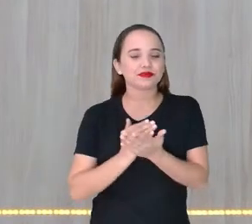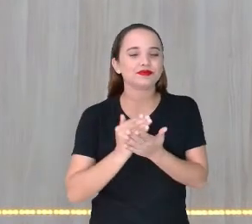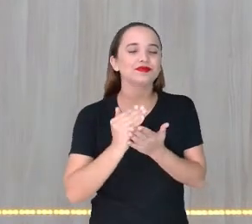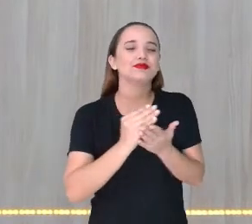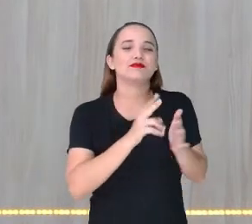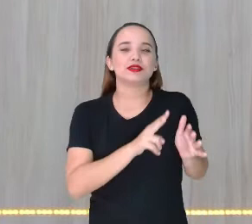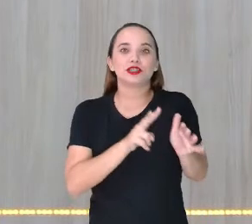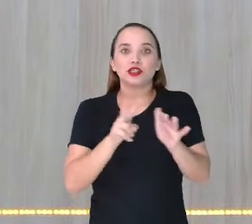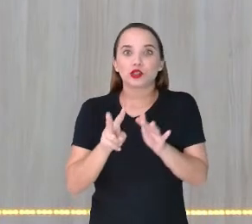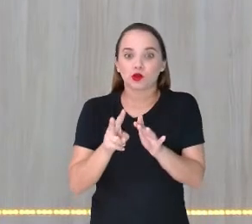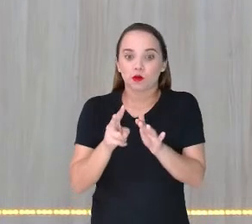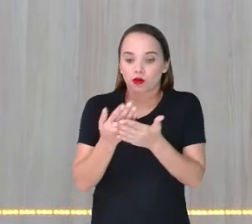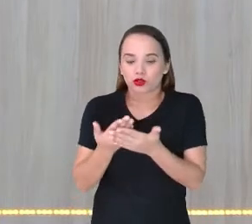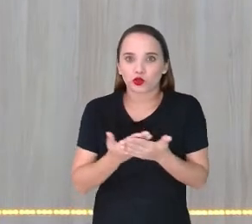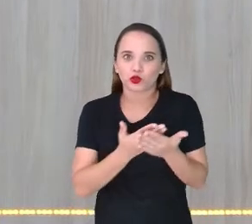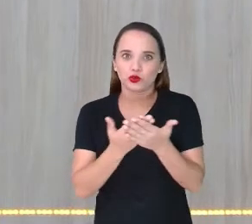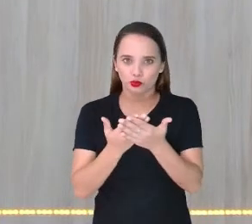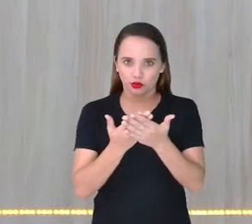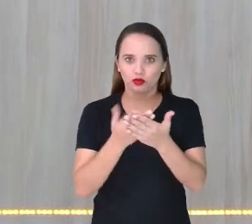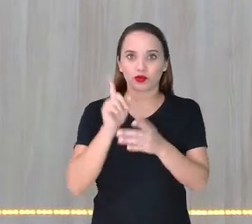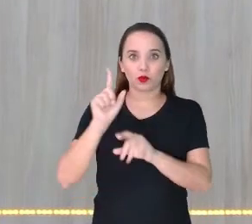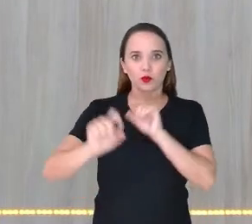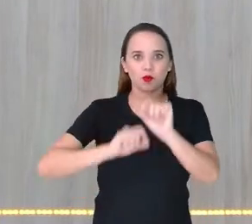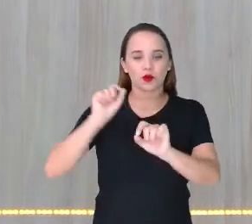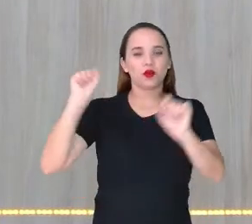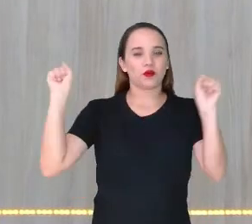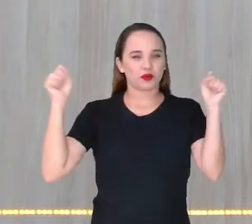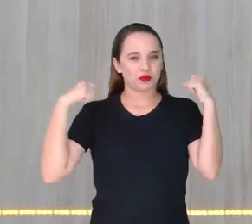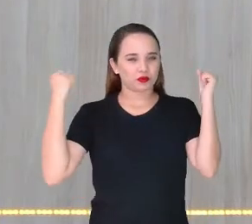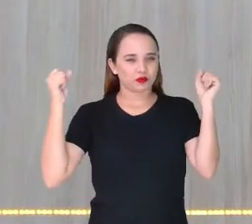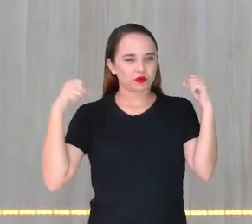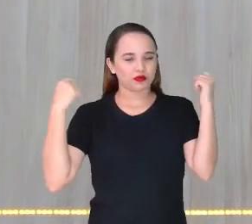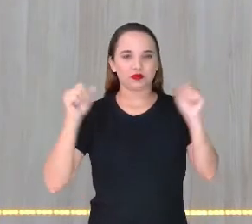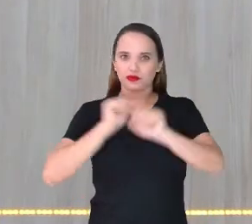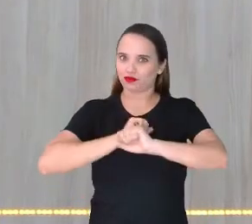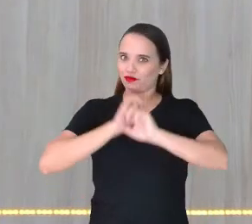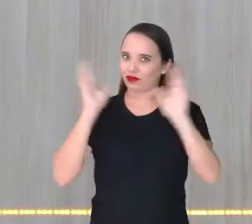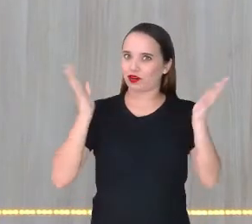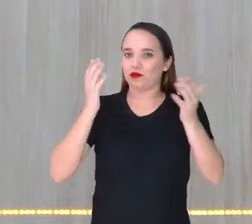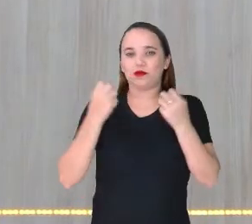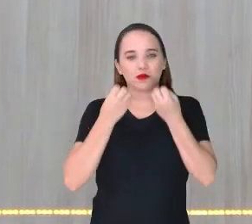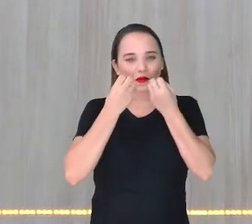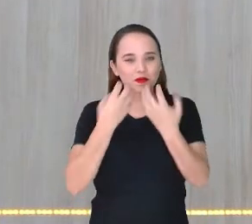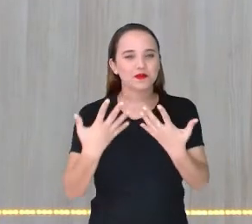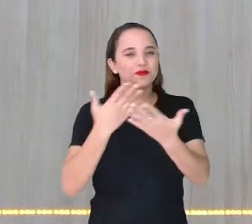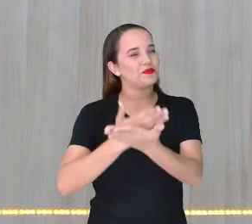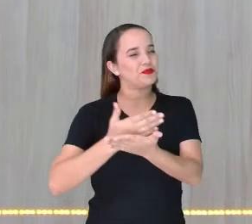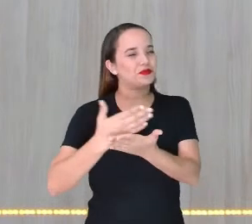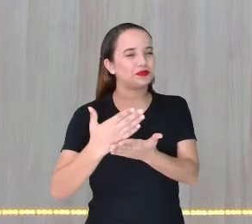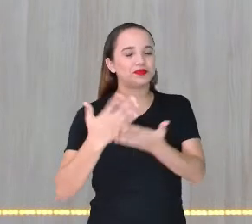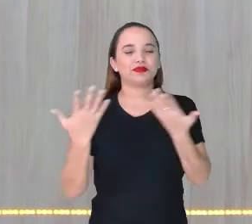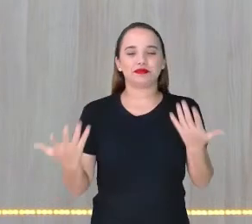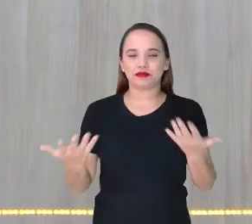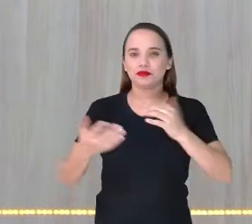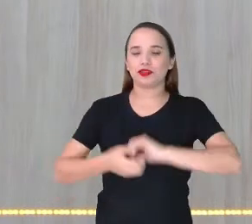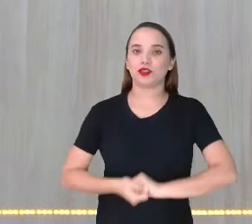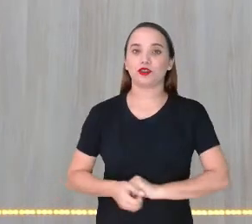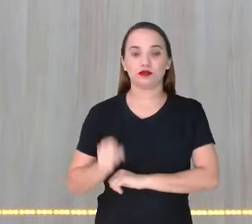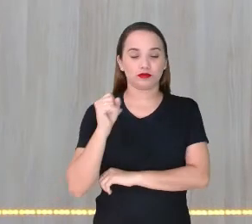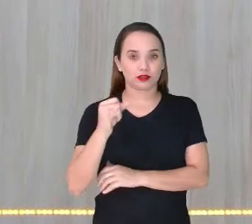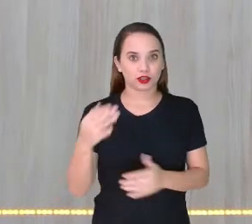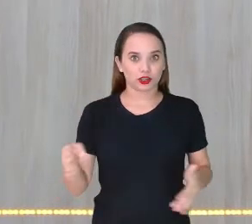de estudos, né? Com a aula de Educação Física, lógico, para começar bem a semana de vocês também, né? Então, se você está